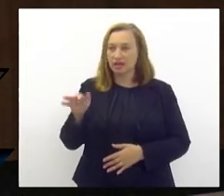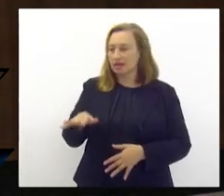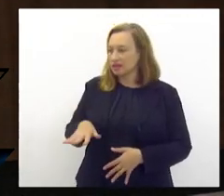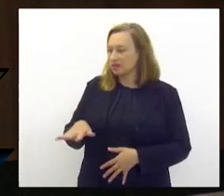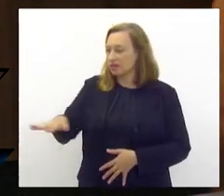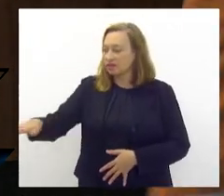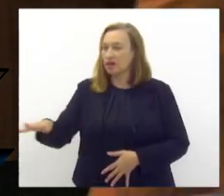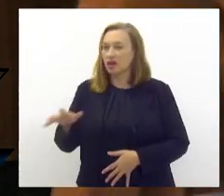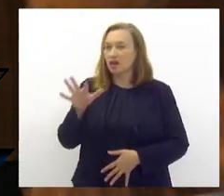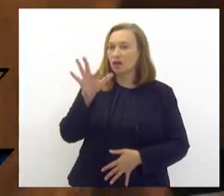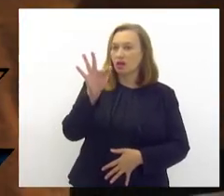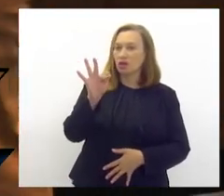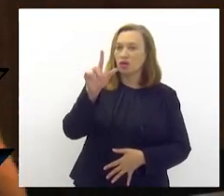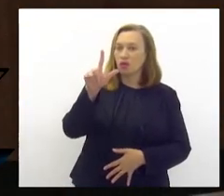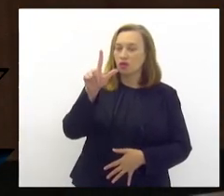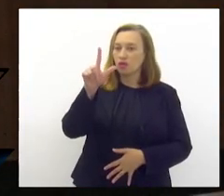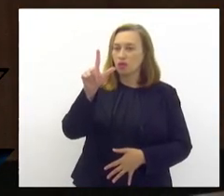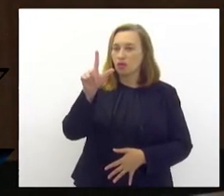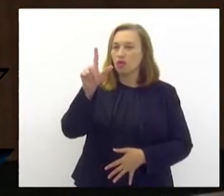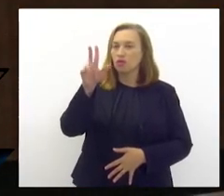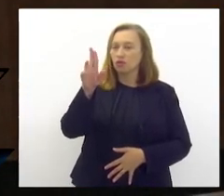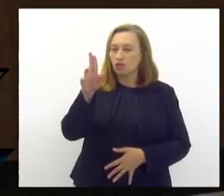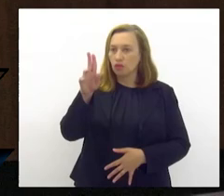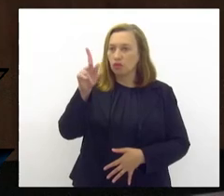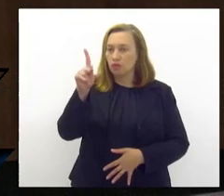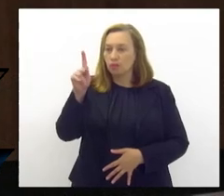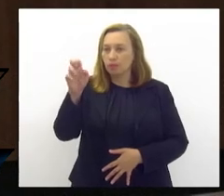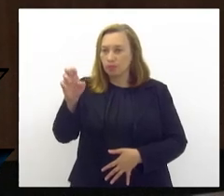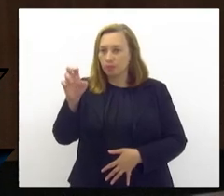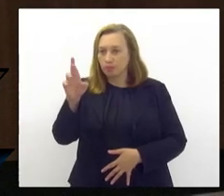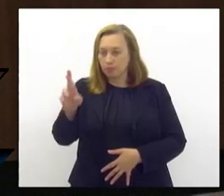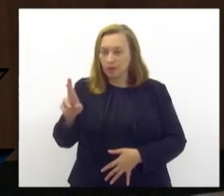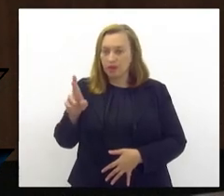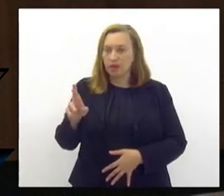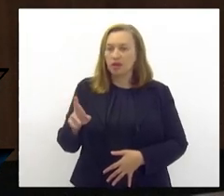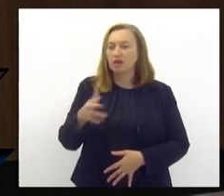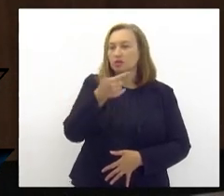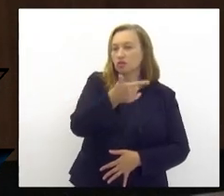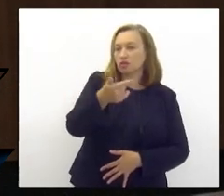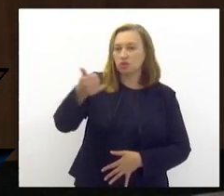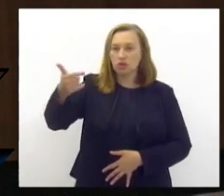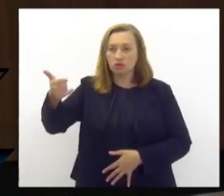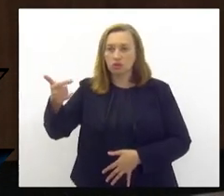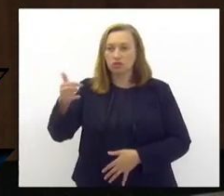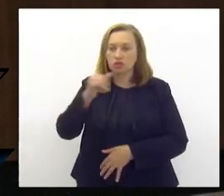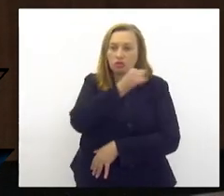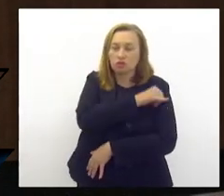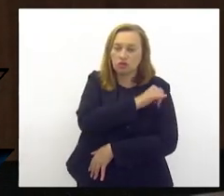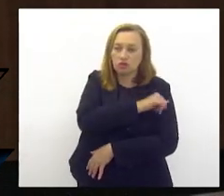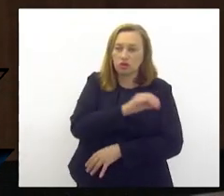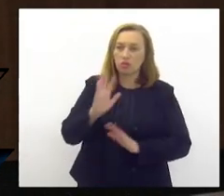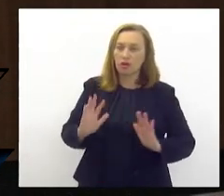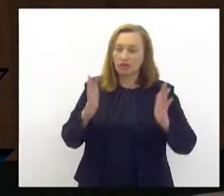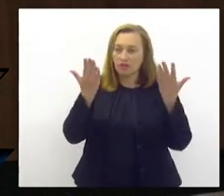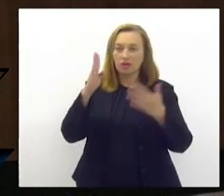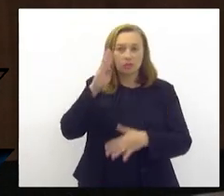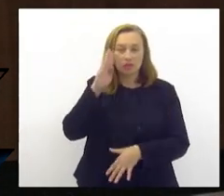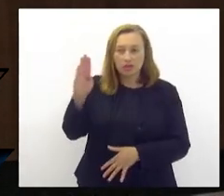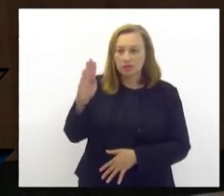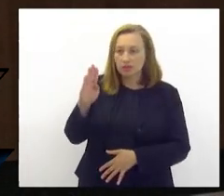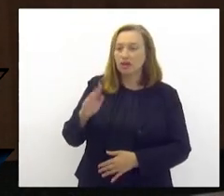uma festa literária internacional que acontece desde 2012 no Rio de Janeiro e tem como